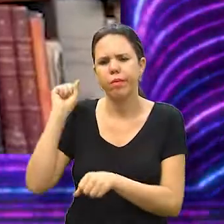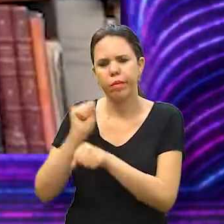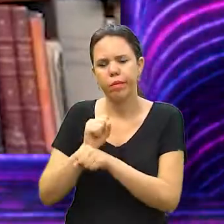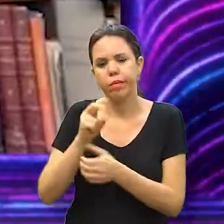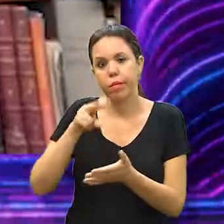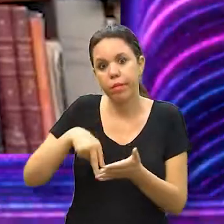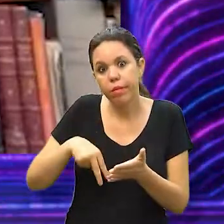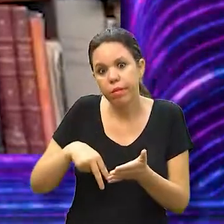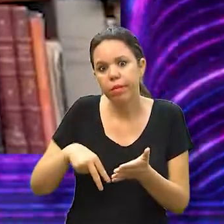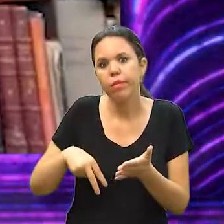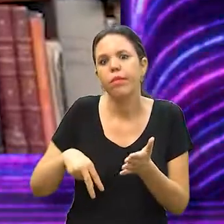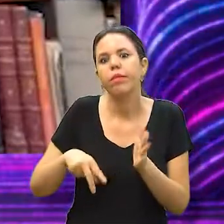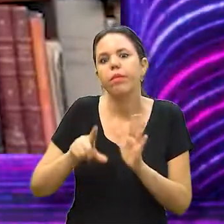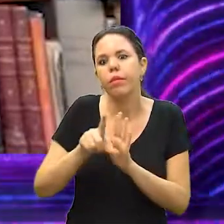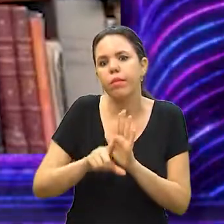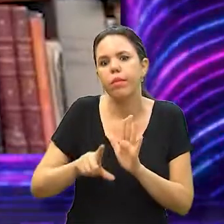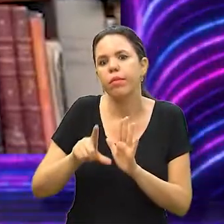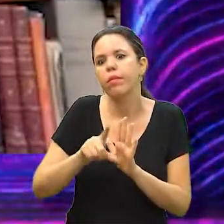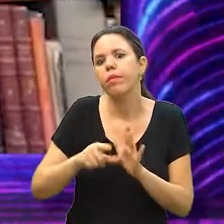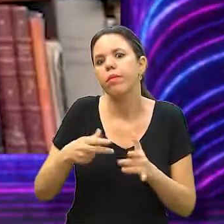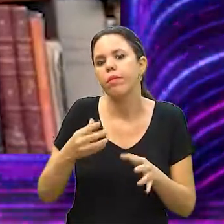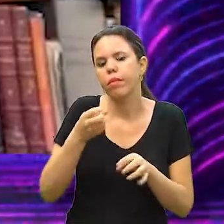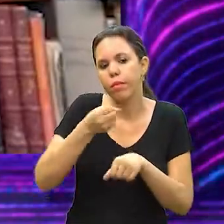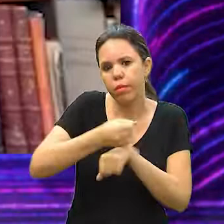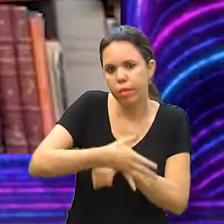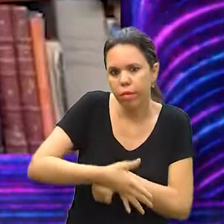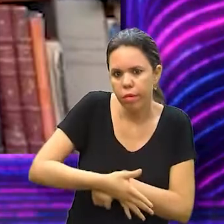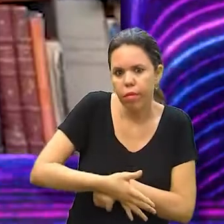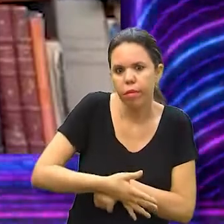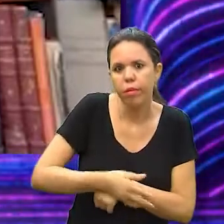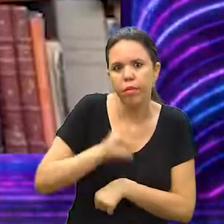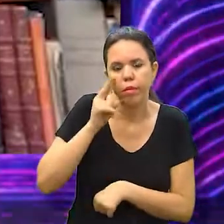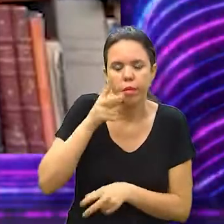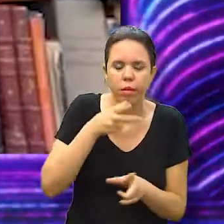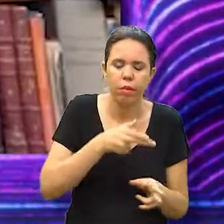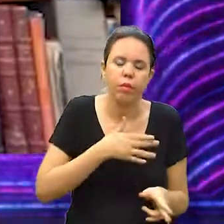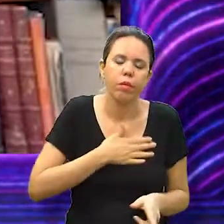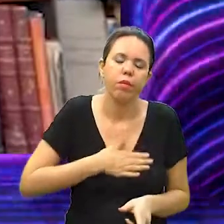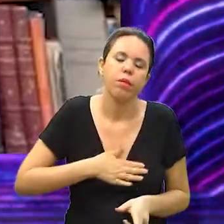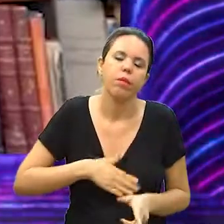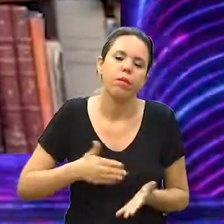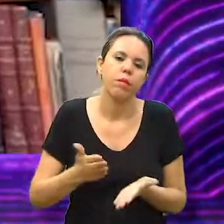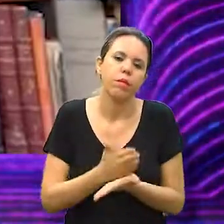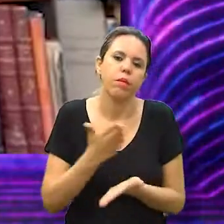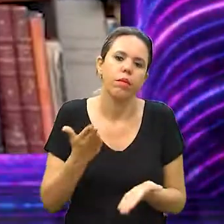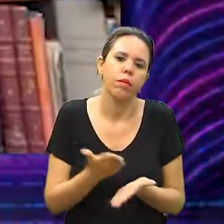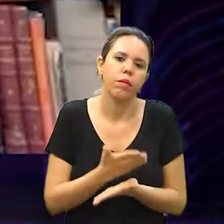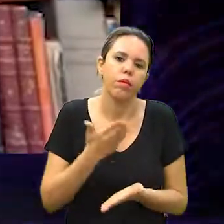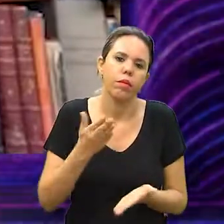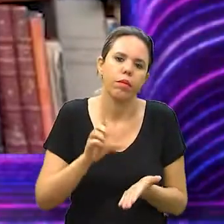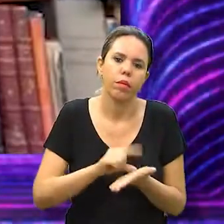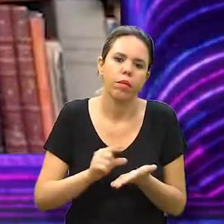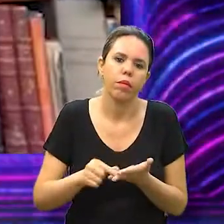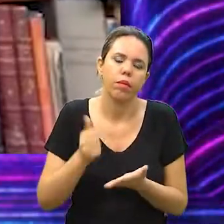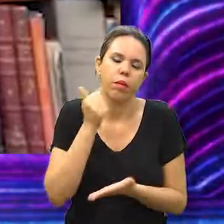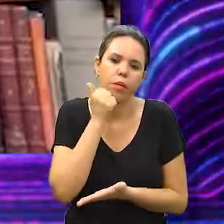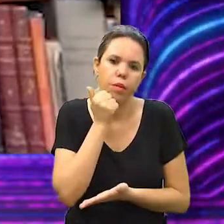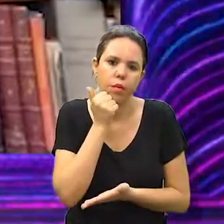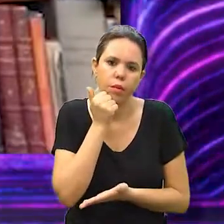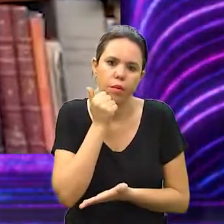ler ficção, naquela madrugada havia adormecido folheando uma velha coletânea de artigos